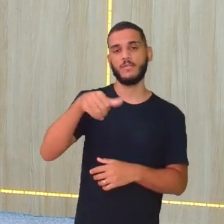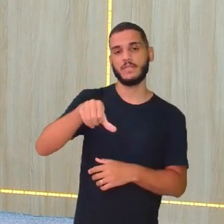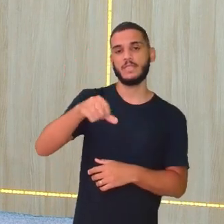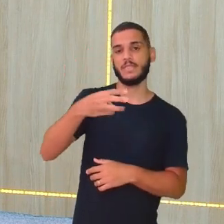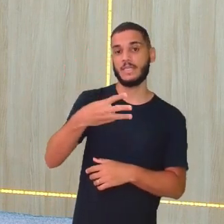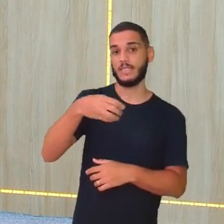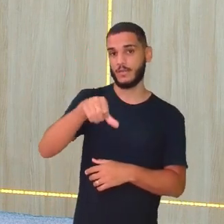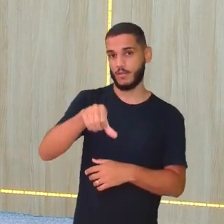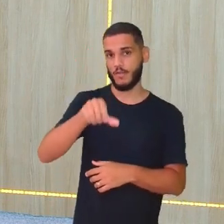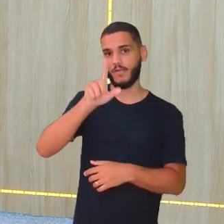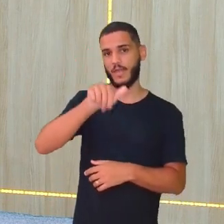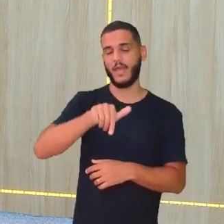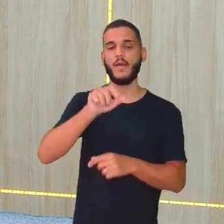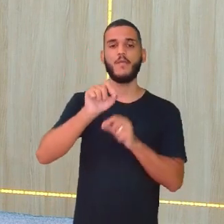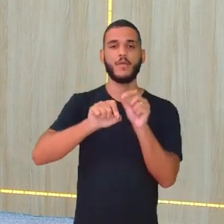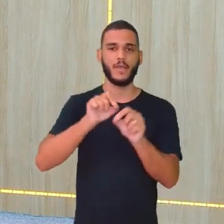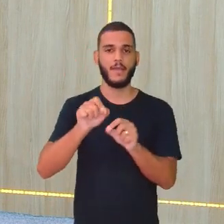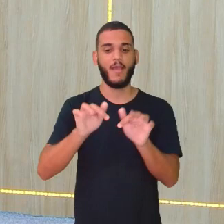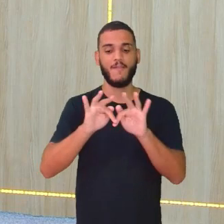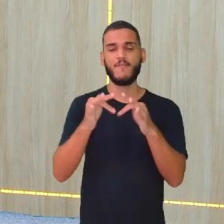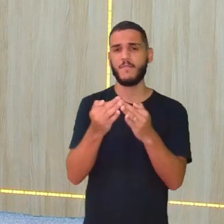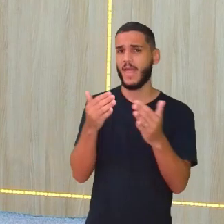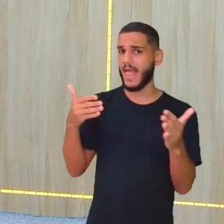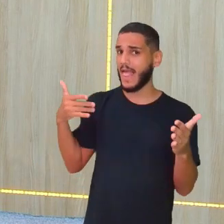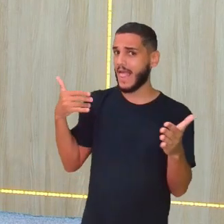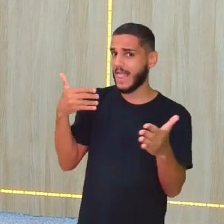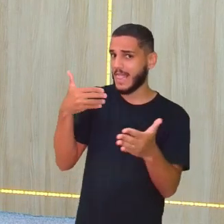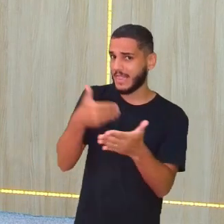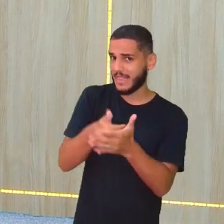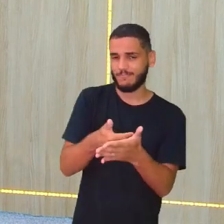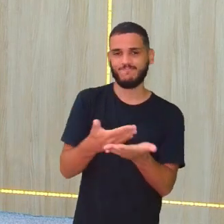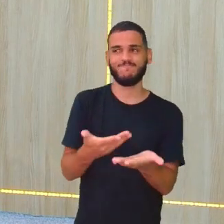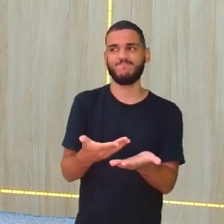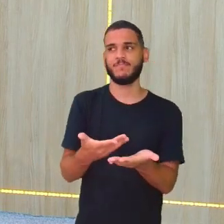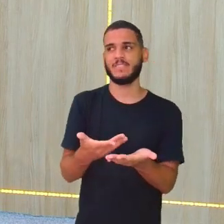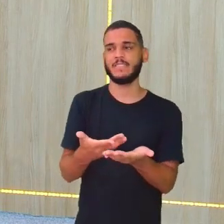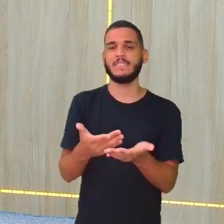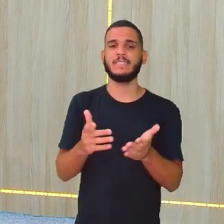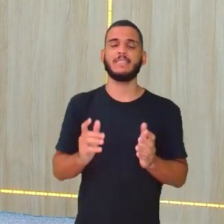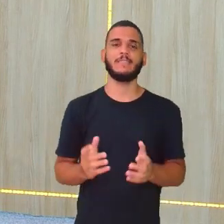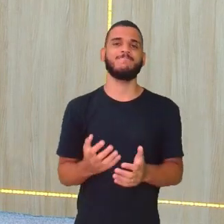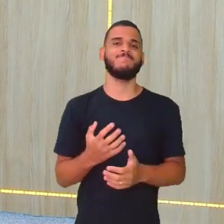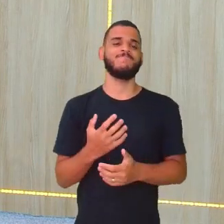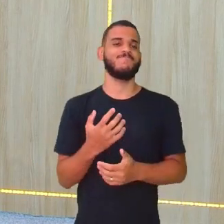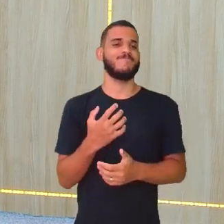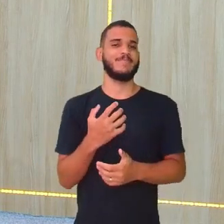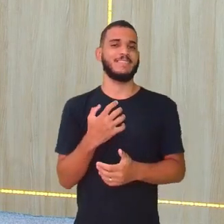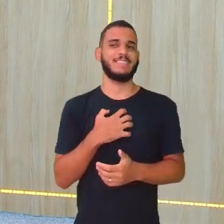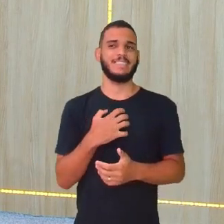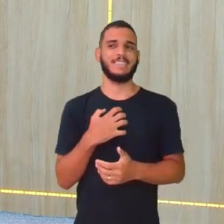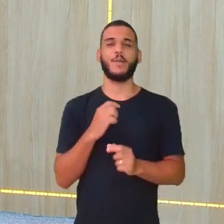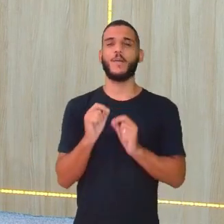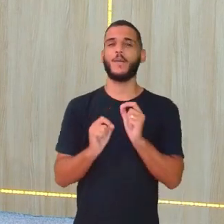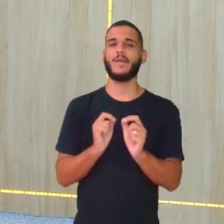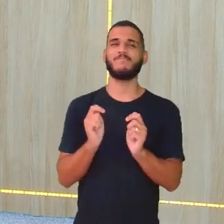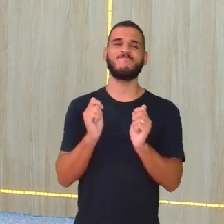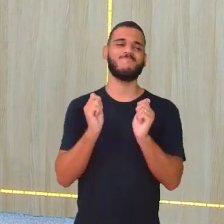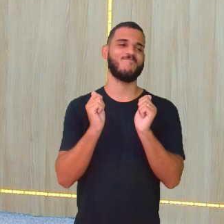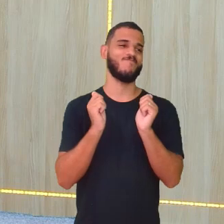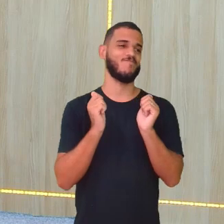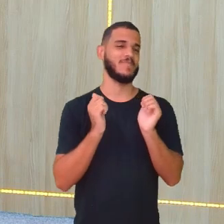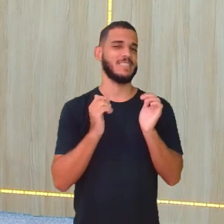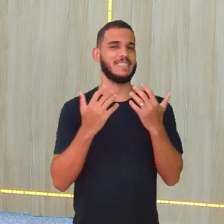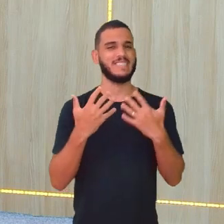1939, é um caso que a família até hoje não se sente à vontade para contar. A Rede Globo já tentou contar essa história,